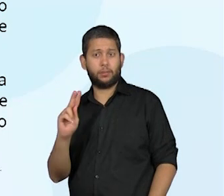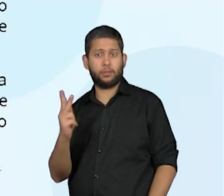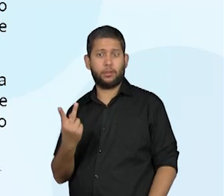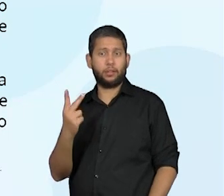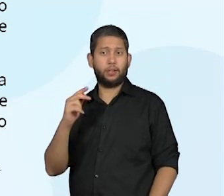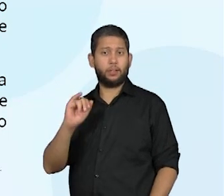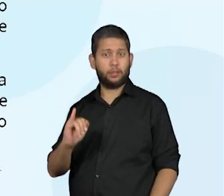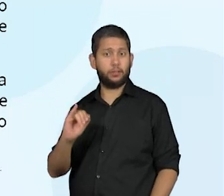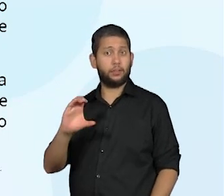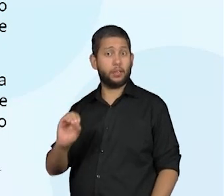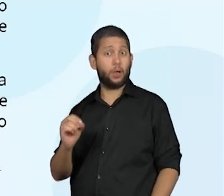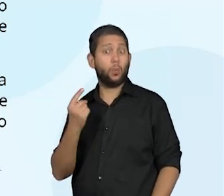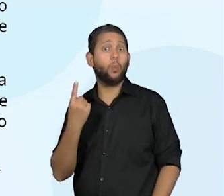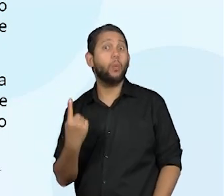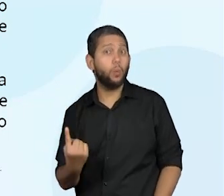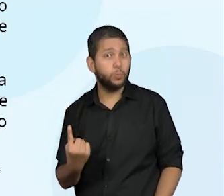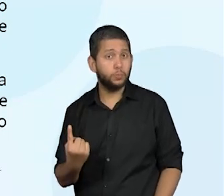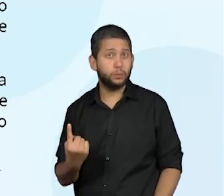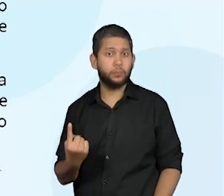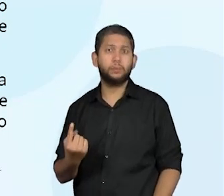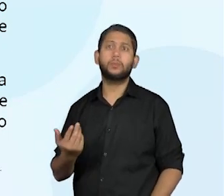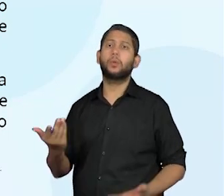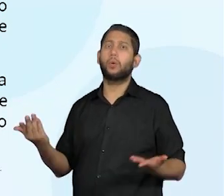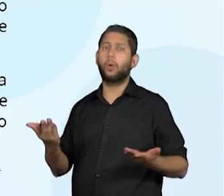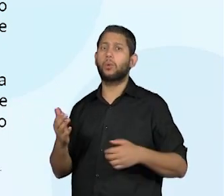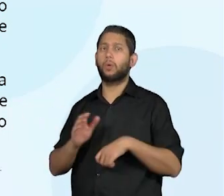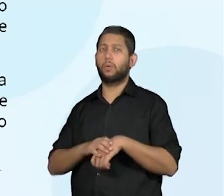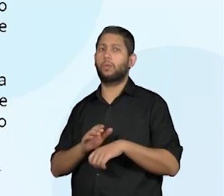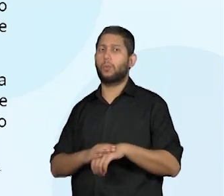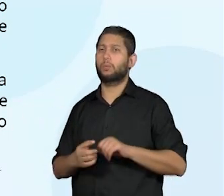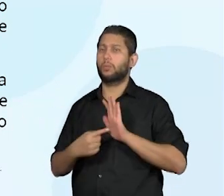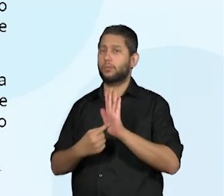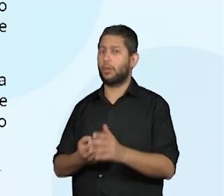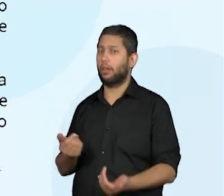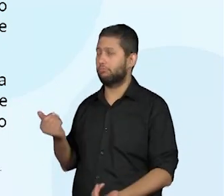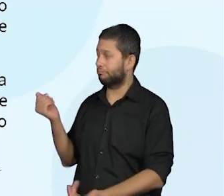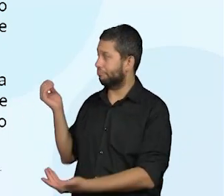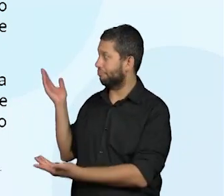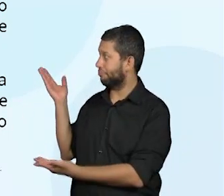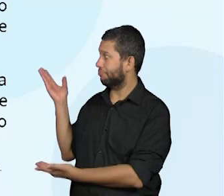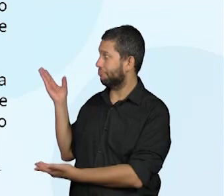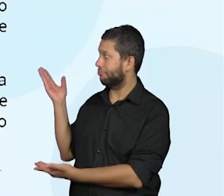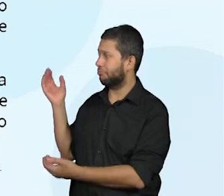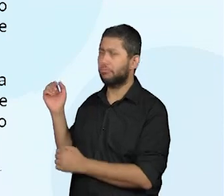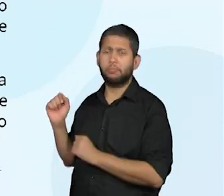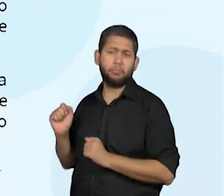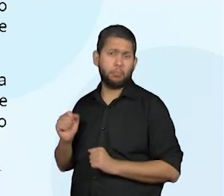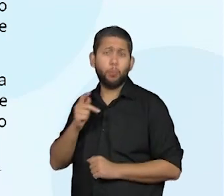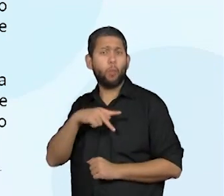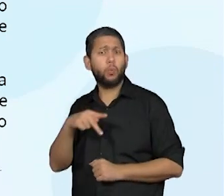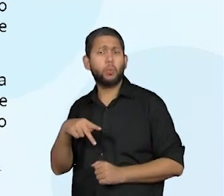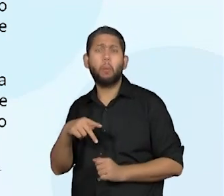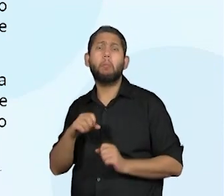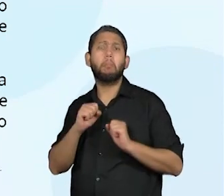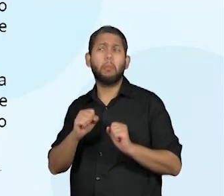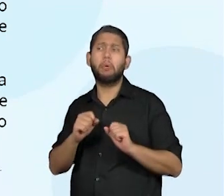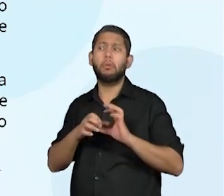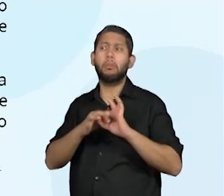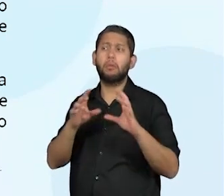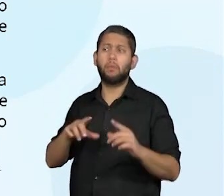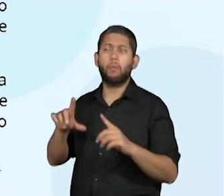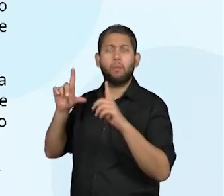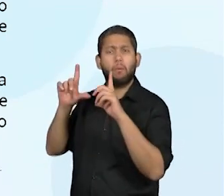EF04HI01. Então, as duas habilidades que nós iremos trabalhar hoje estão aí na tela. Faça uma fotografia, tire um print